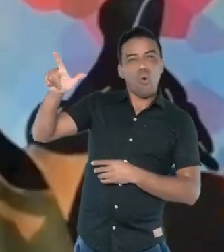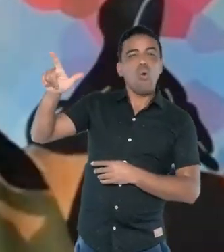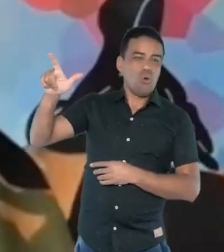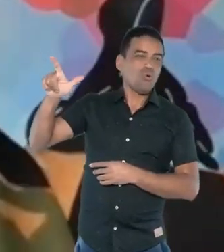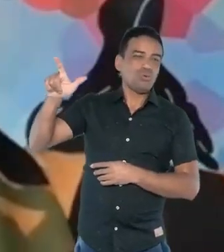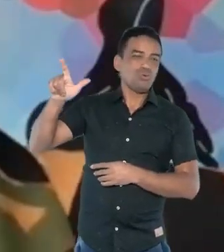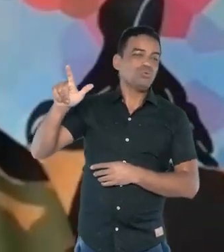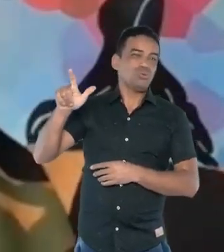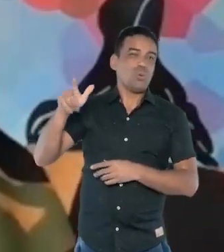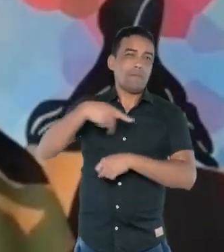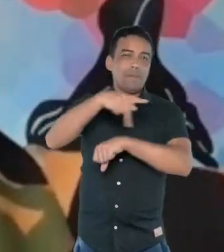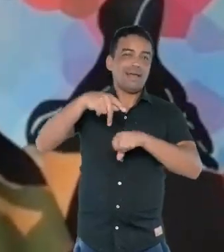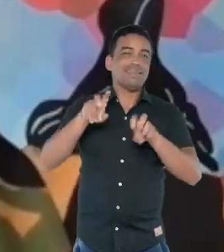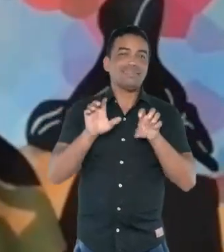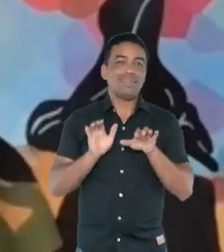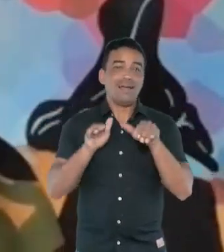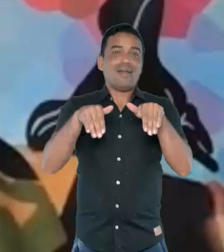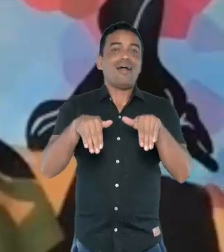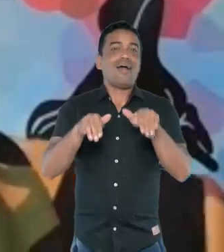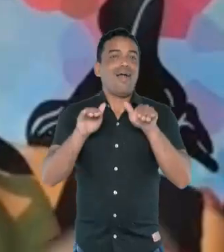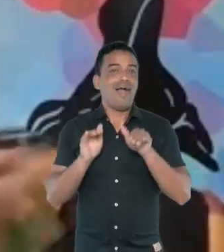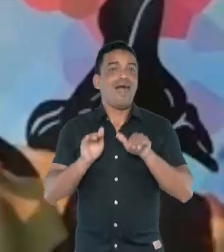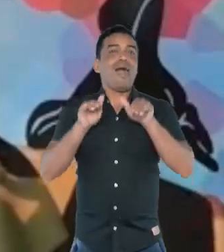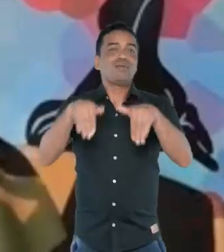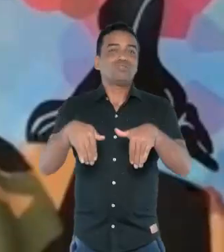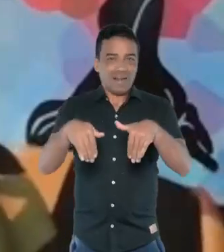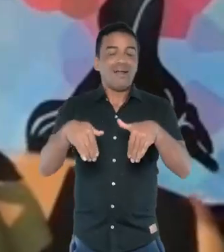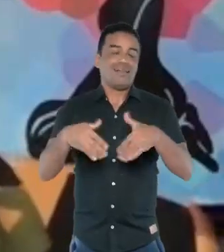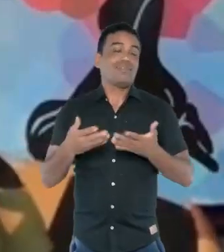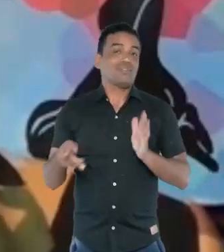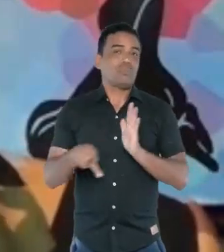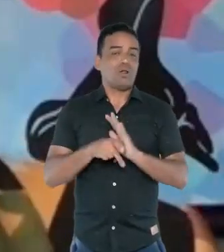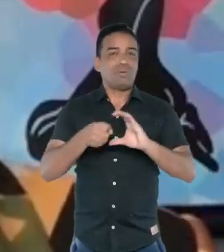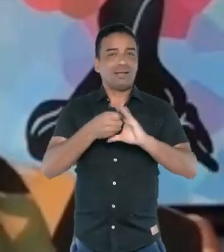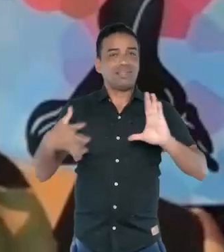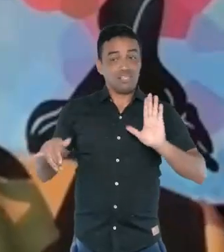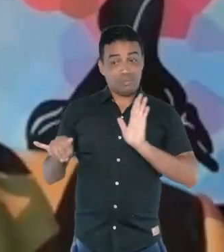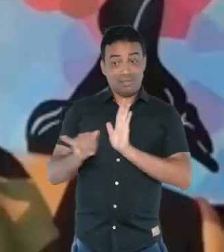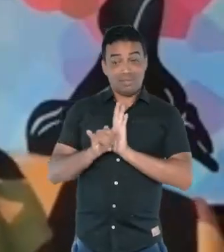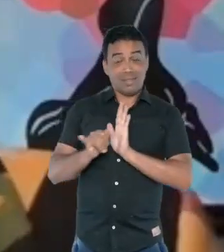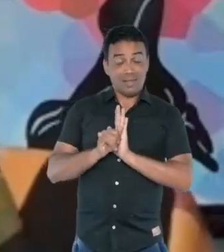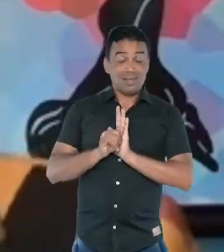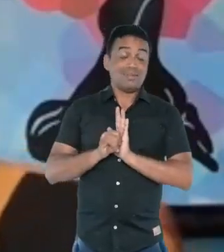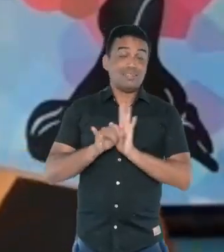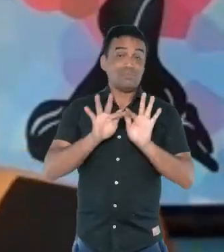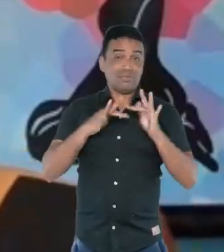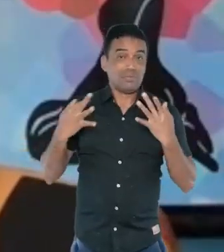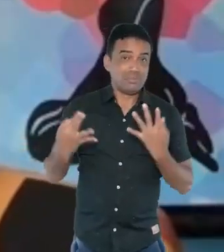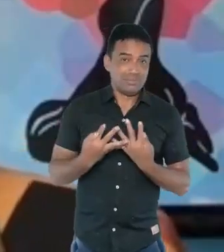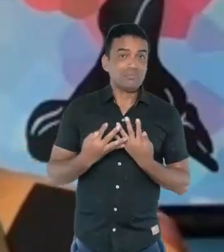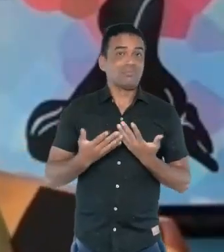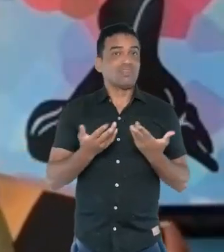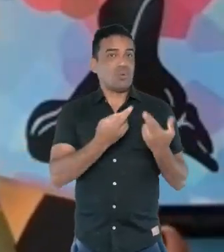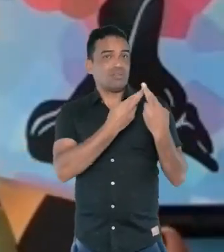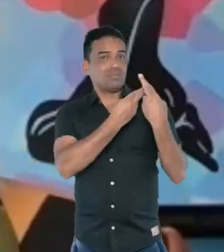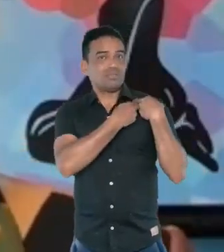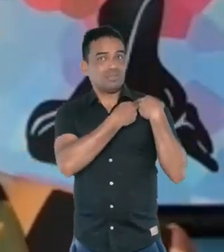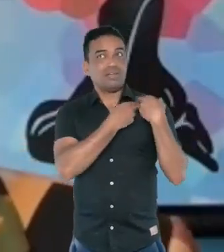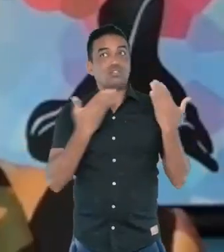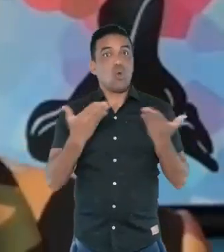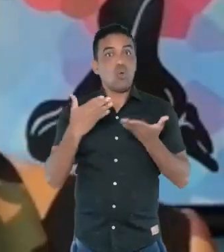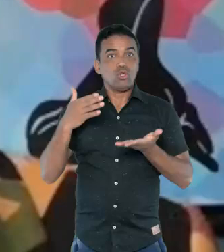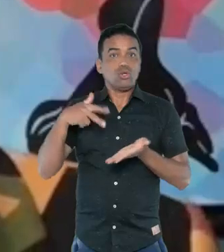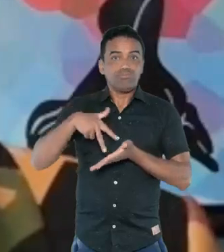uma camiseta colorida em tons de laranja, verde, entre outros. Usa óculos redondos de aro fino dourado.